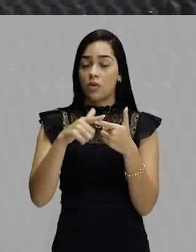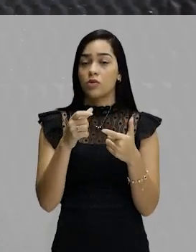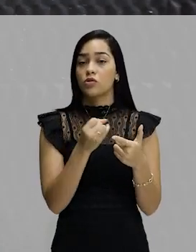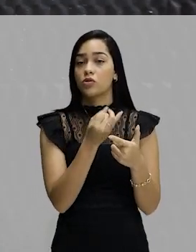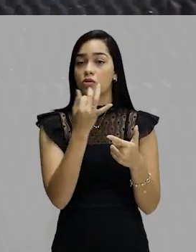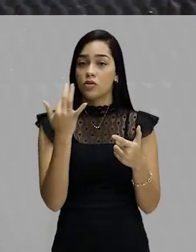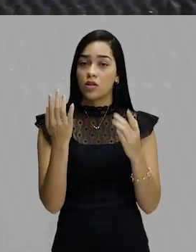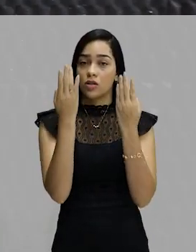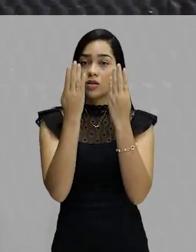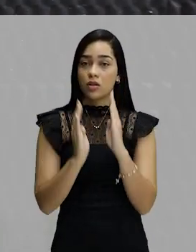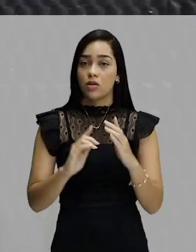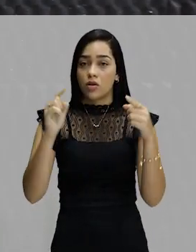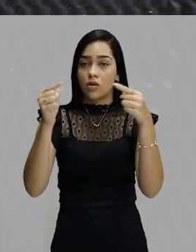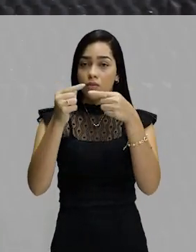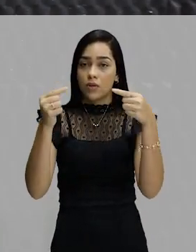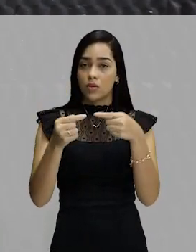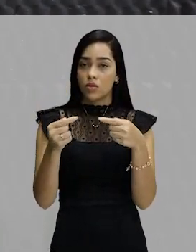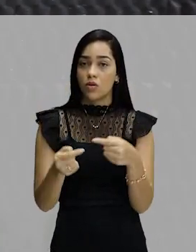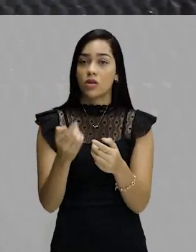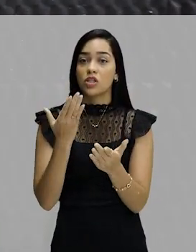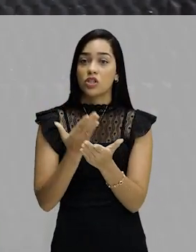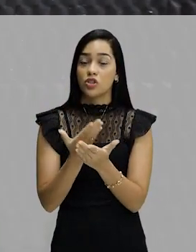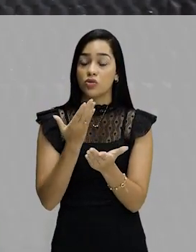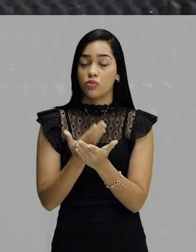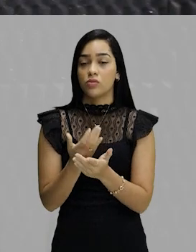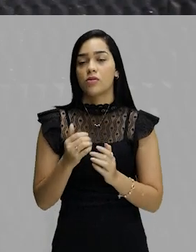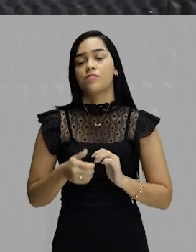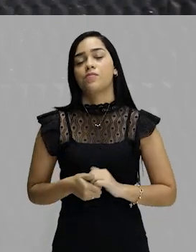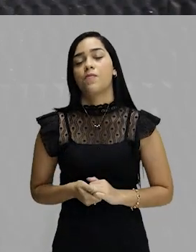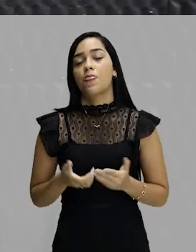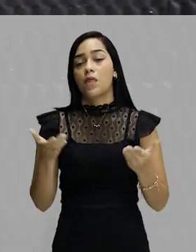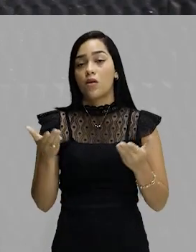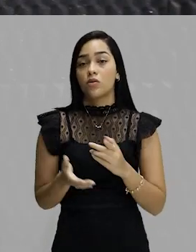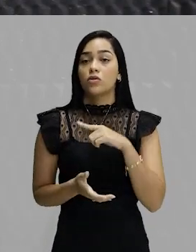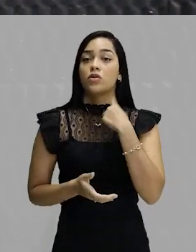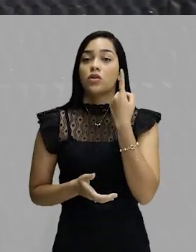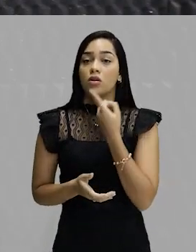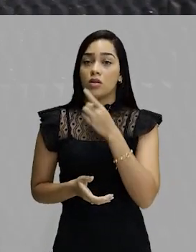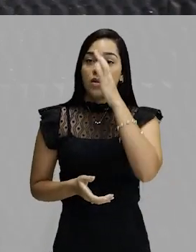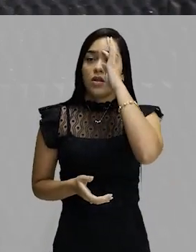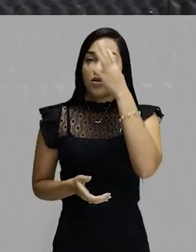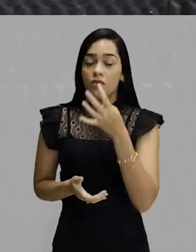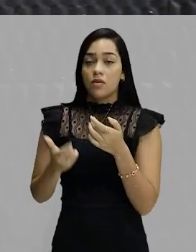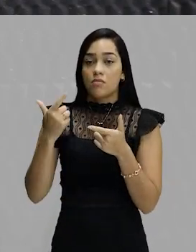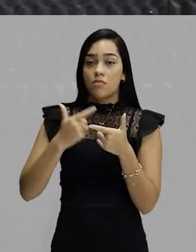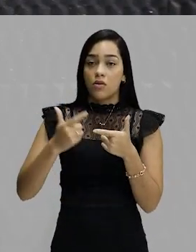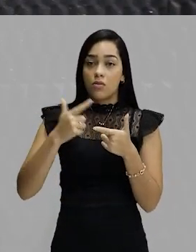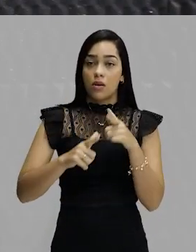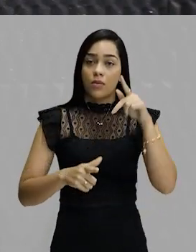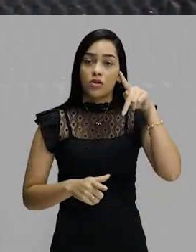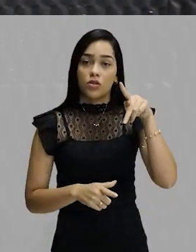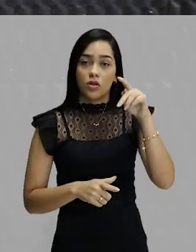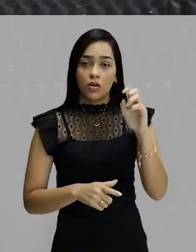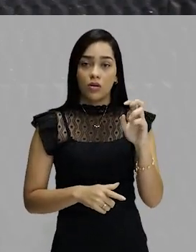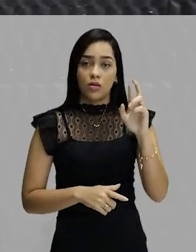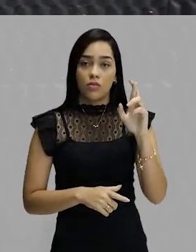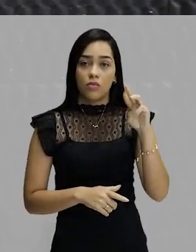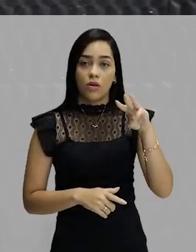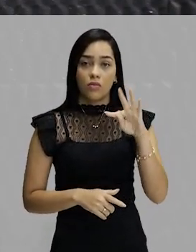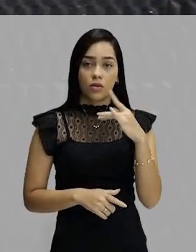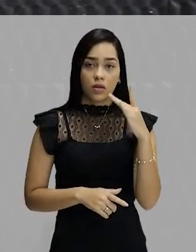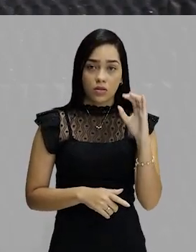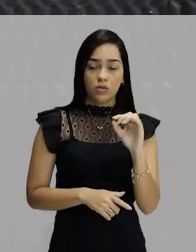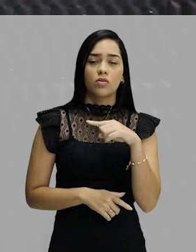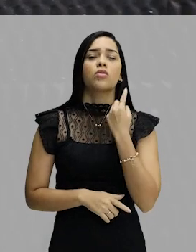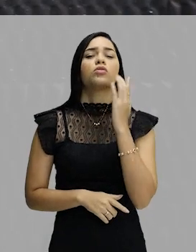análise combinatória estuda, certo? Hoje a gente vai resolver problemas de permutação, já que a gente já falou o